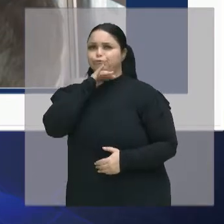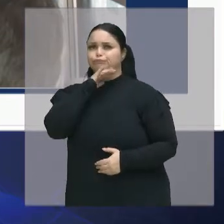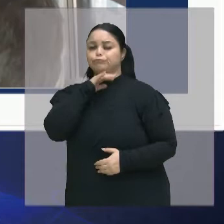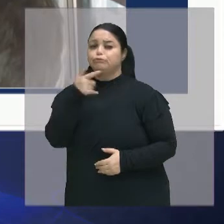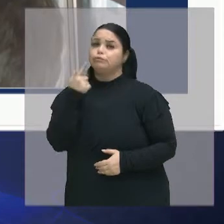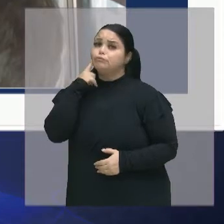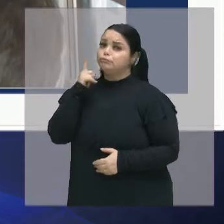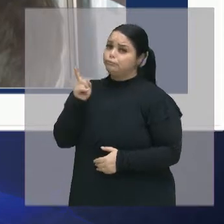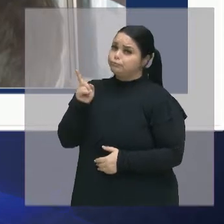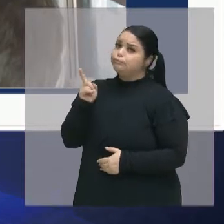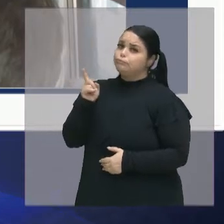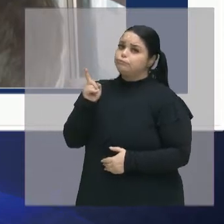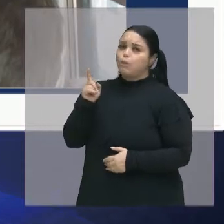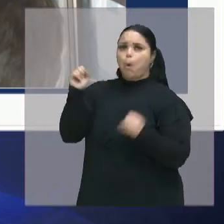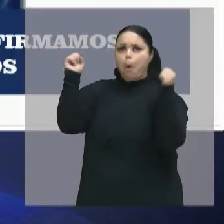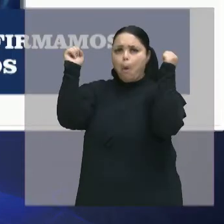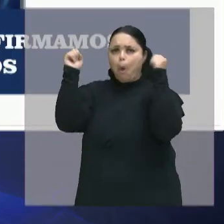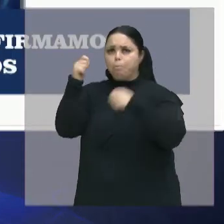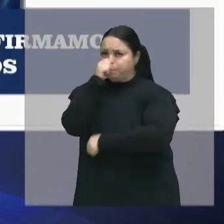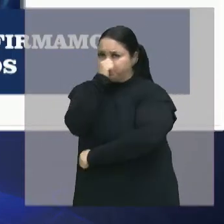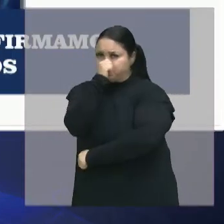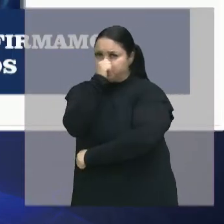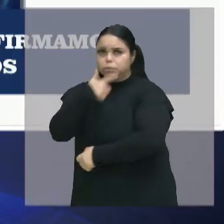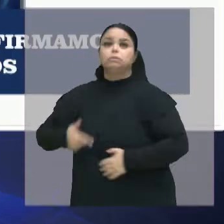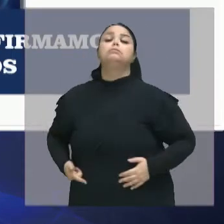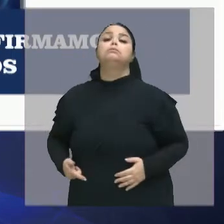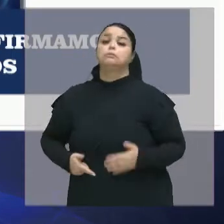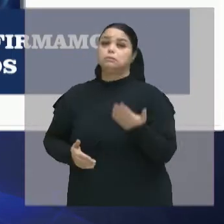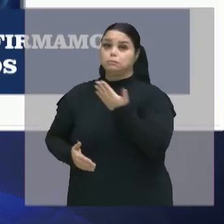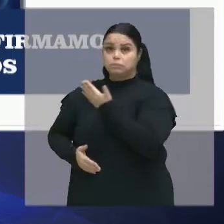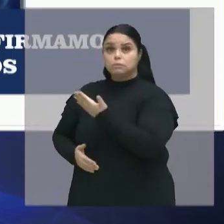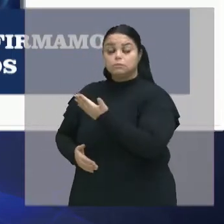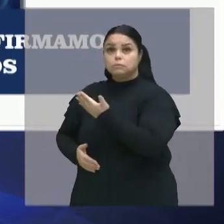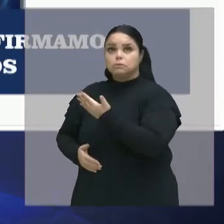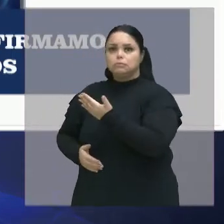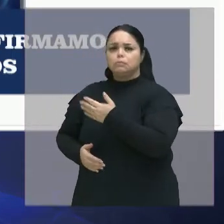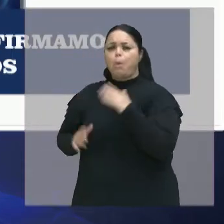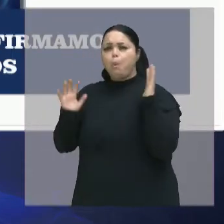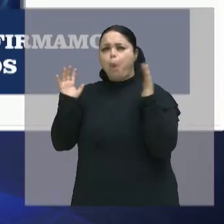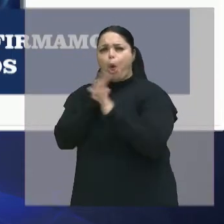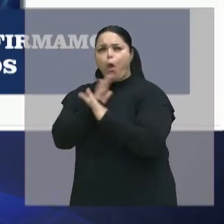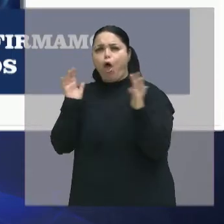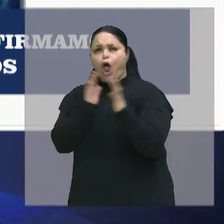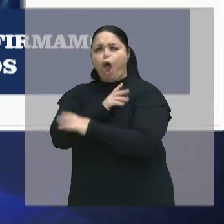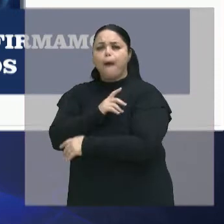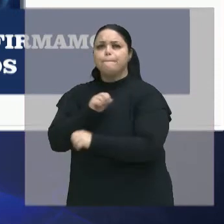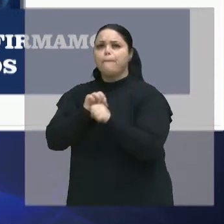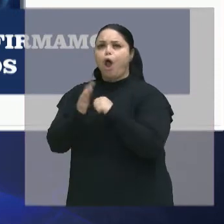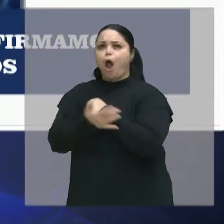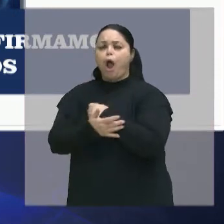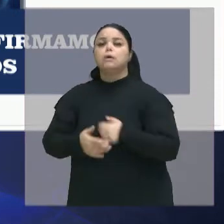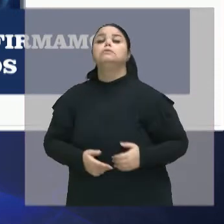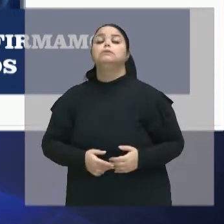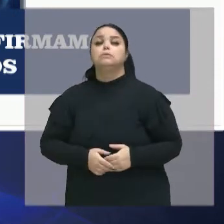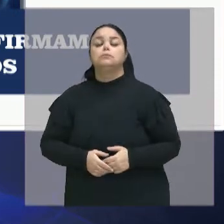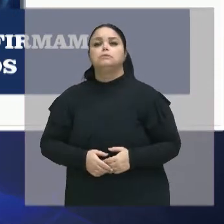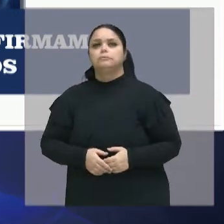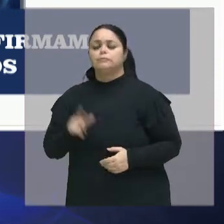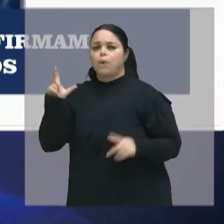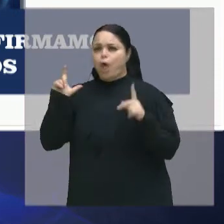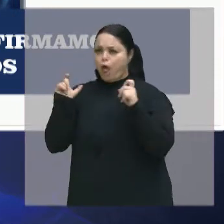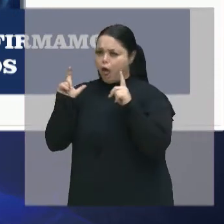as imagens. Pode passar, por favor. Aglomeração em pandemia. Nós fizemos